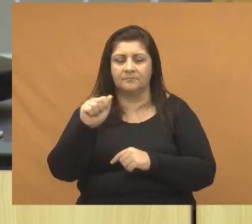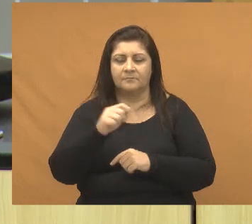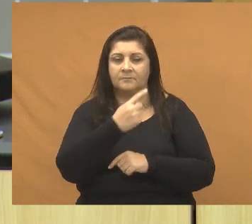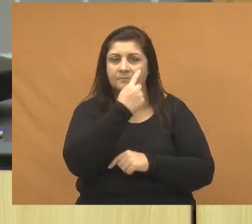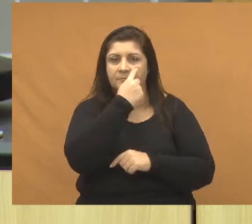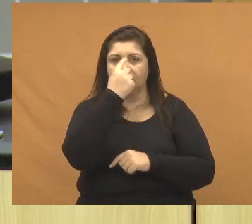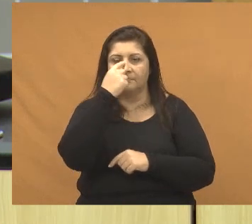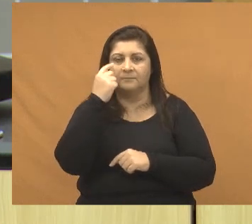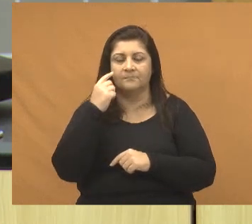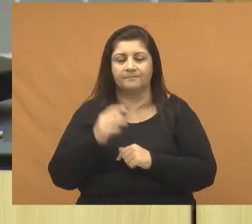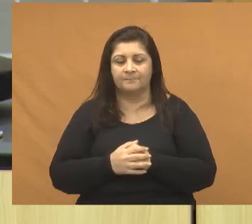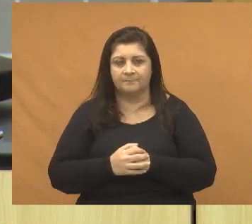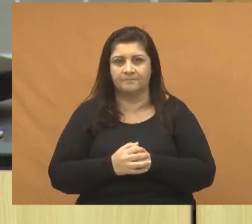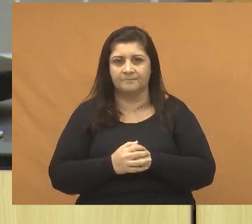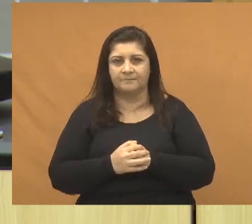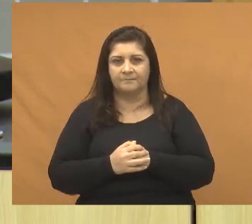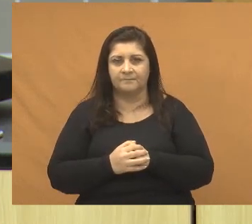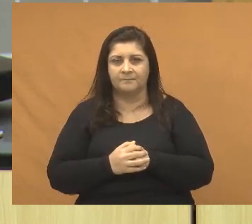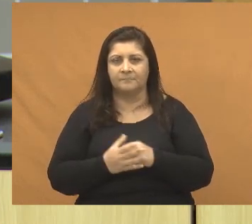Feito esse registro,